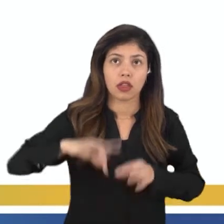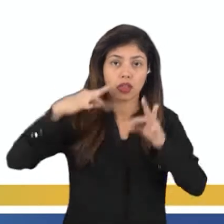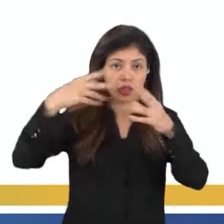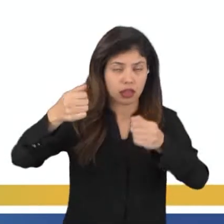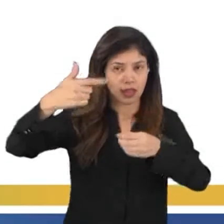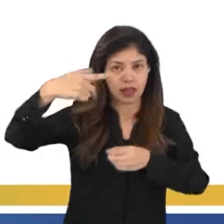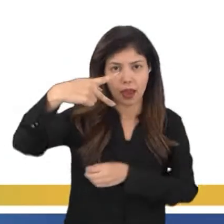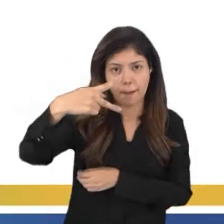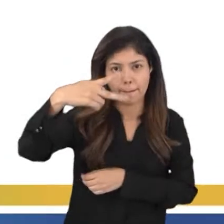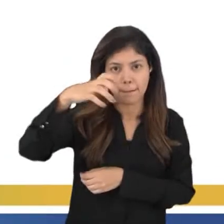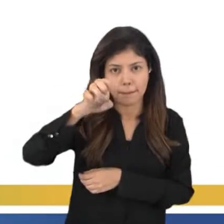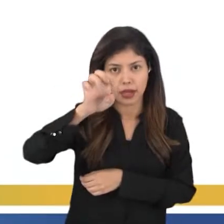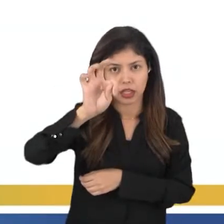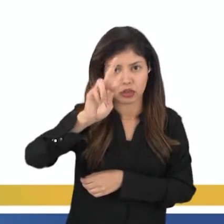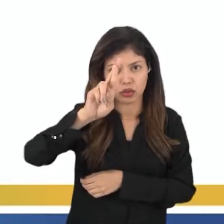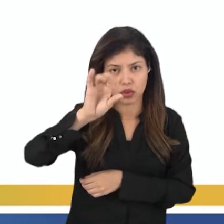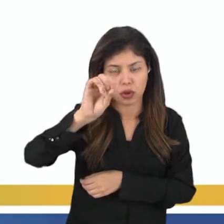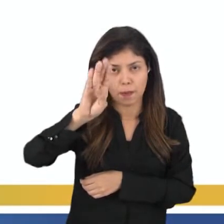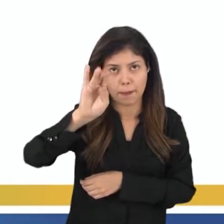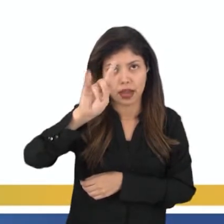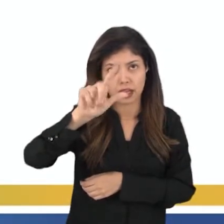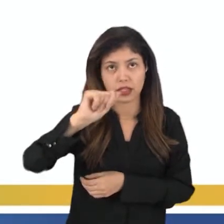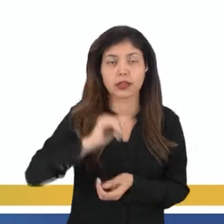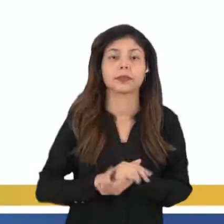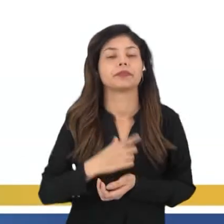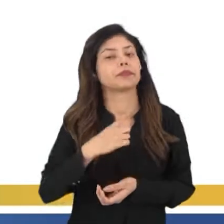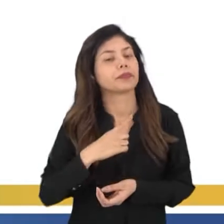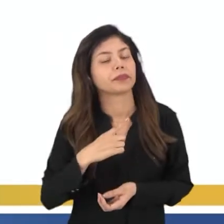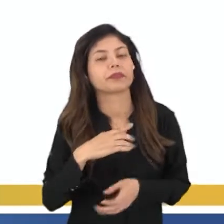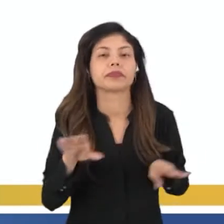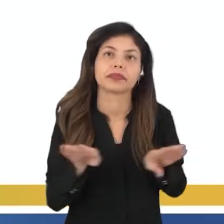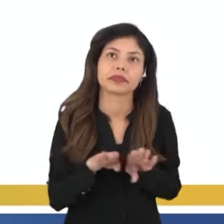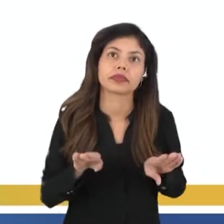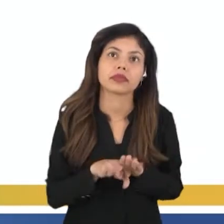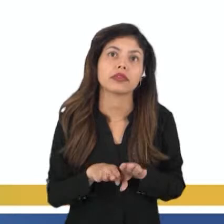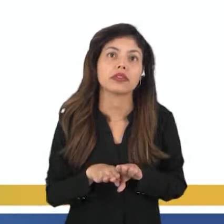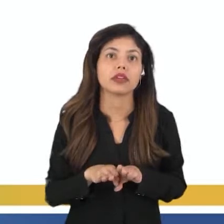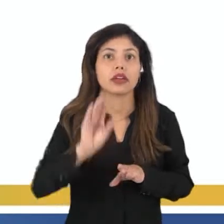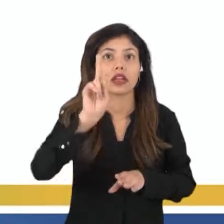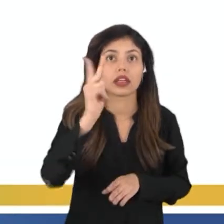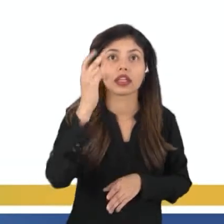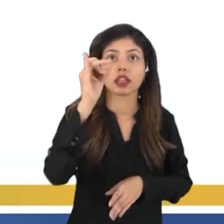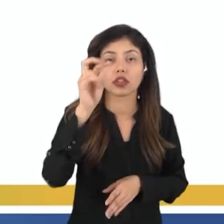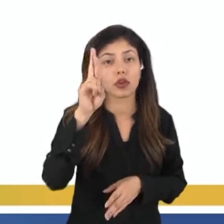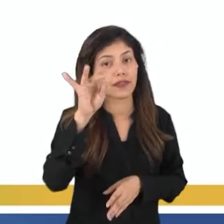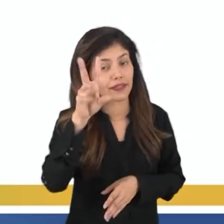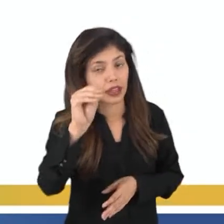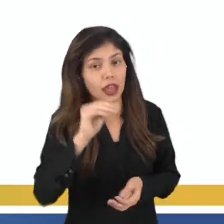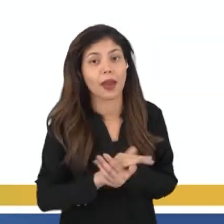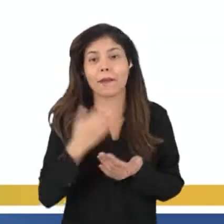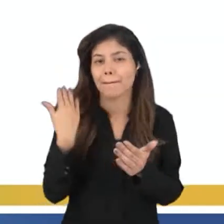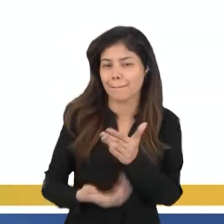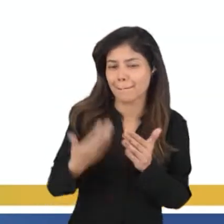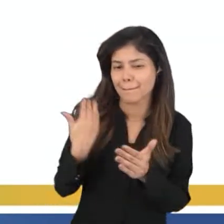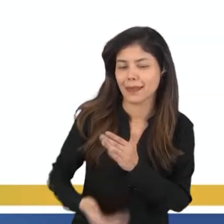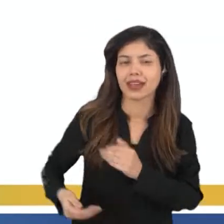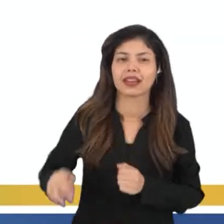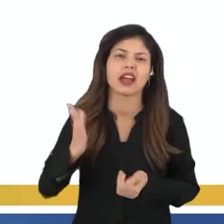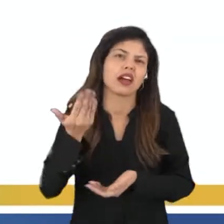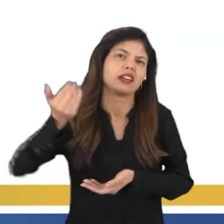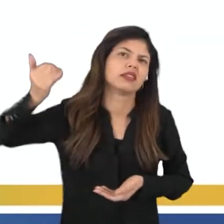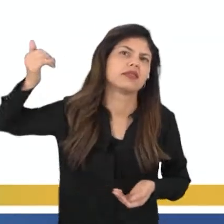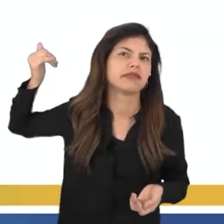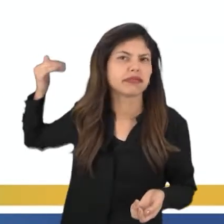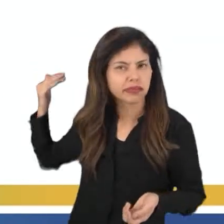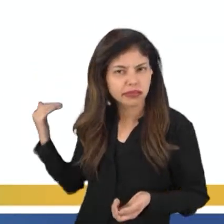pela Petrobras. Entre os modais de transporte, as hidrovias perdem para estradas e trilhos a